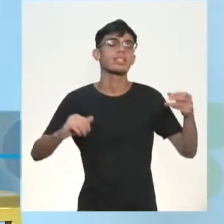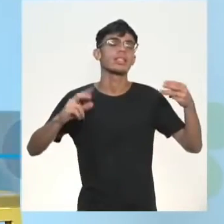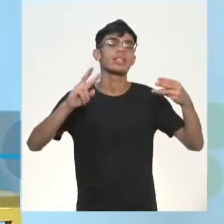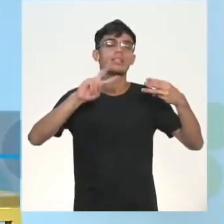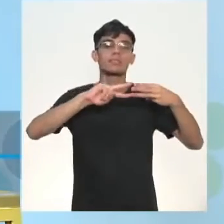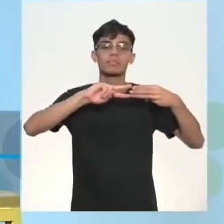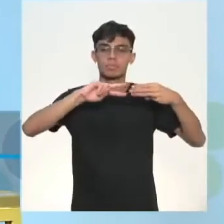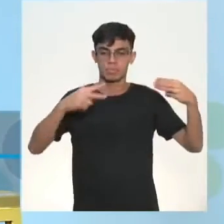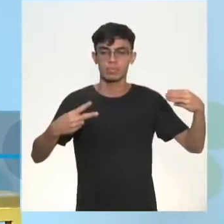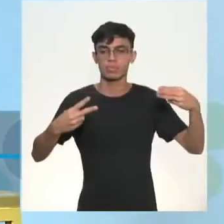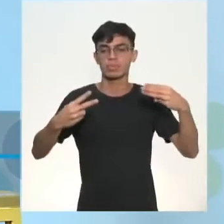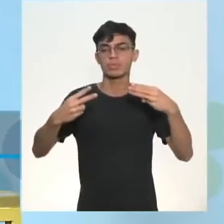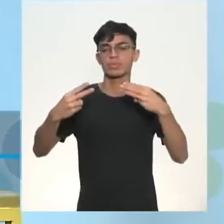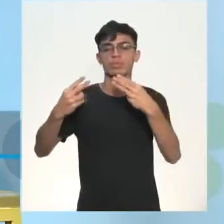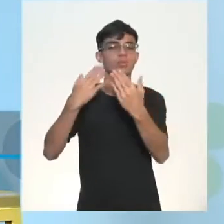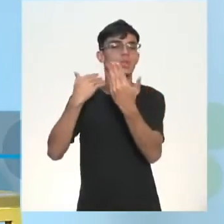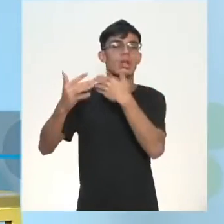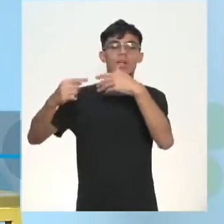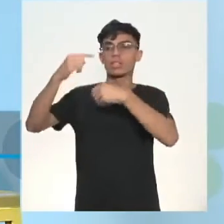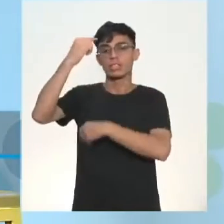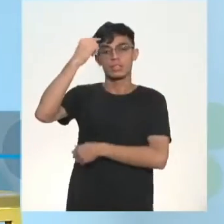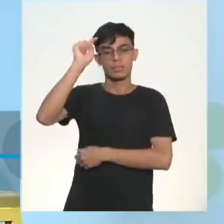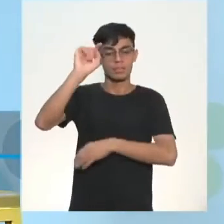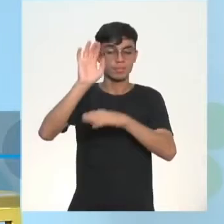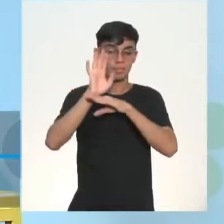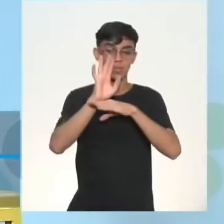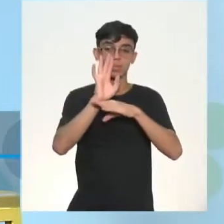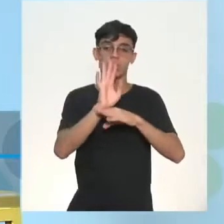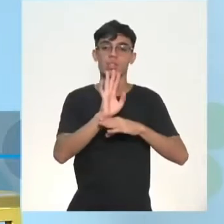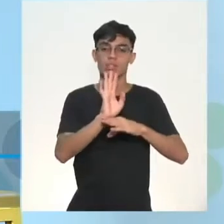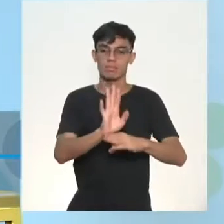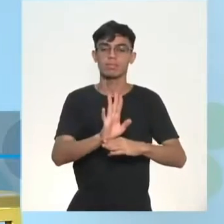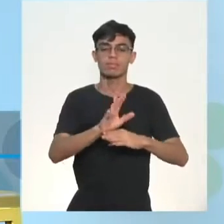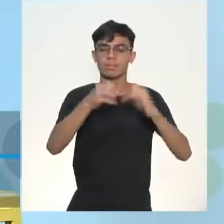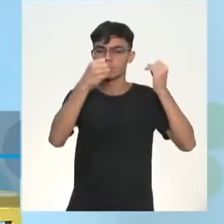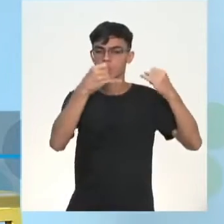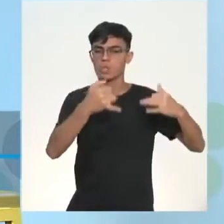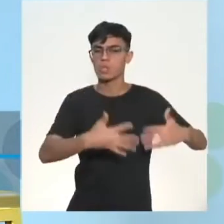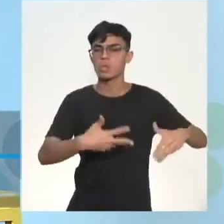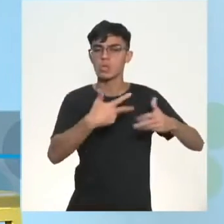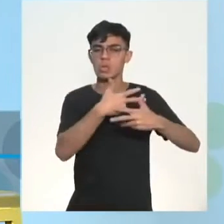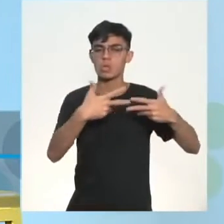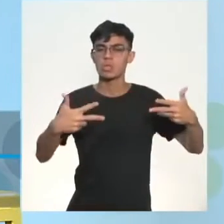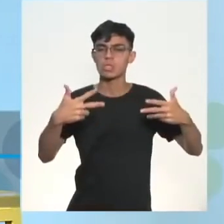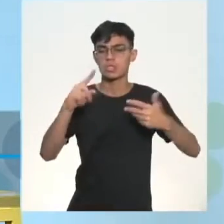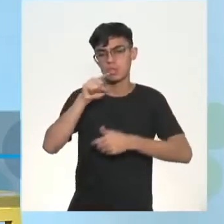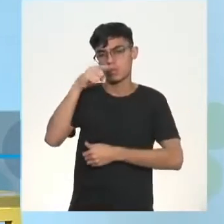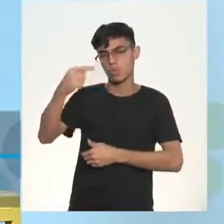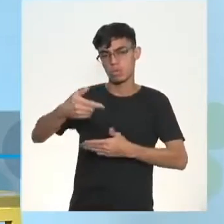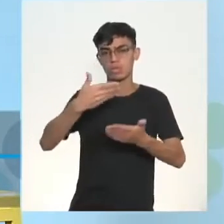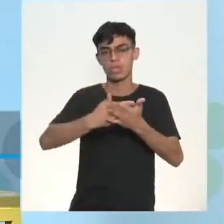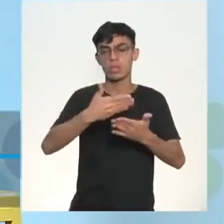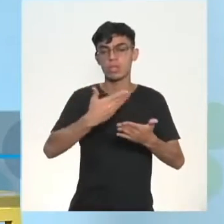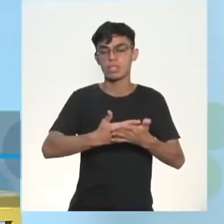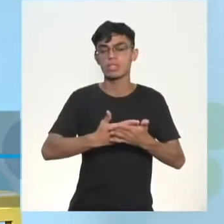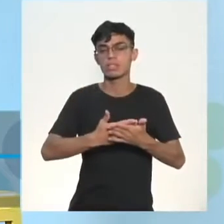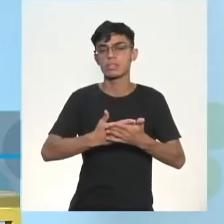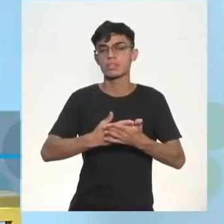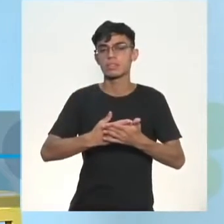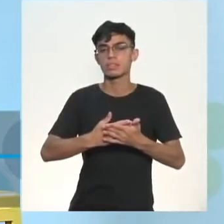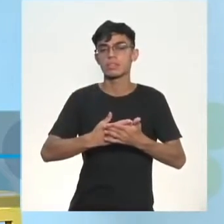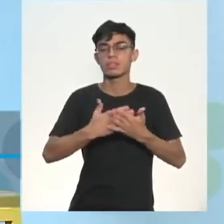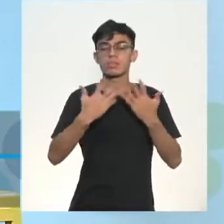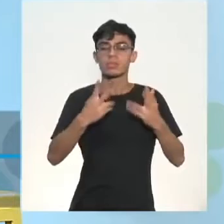ideias que o Gregor Mendel trouxe e que contribuiu muito, inclusive explicou coisas, a gente vai ver em outras aulas aí que outros cientistas não